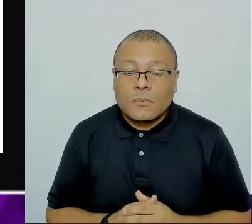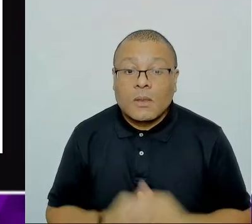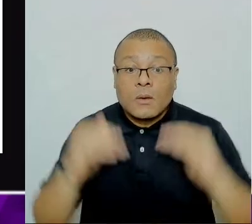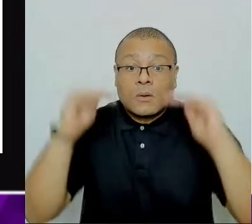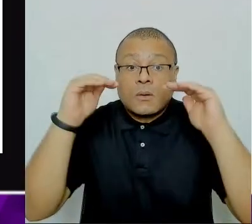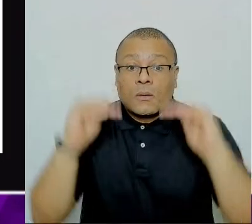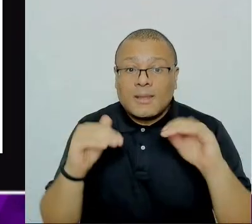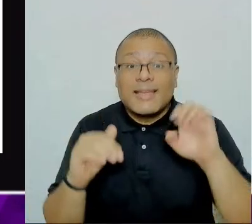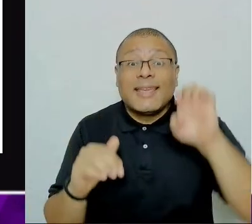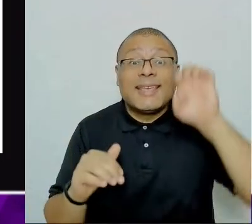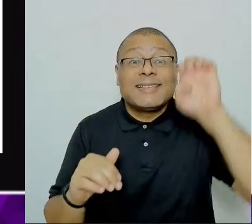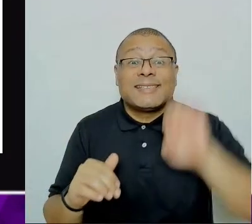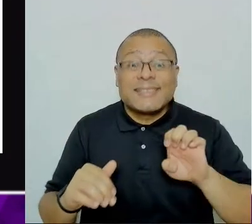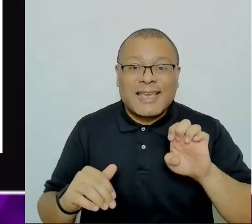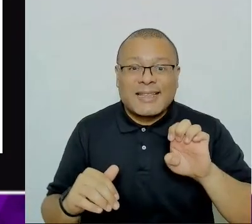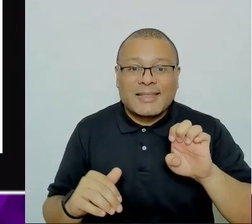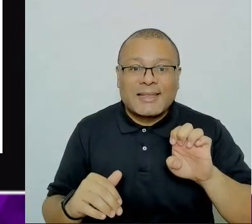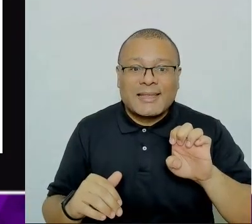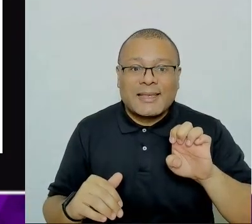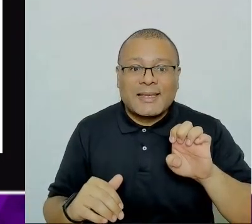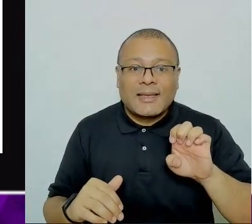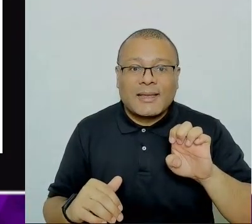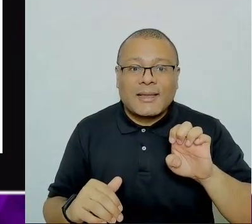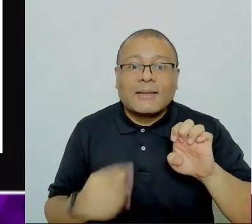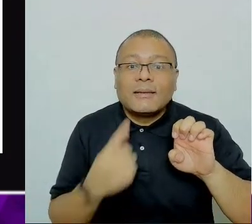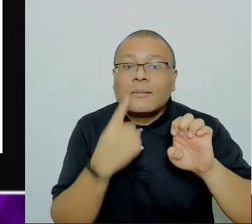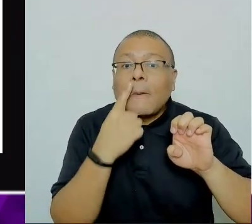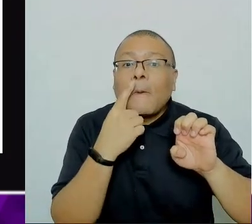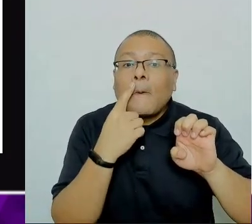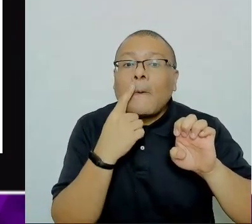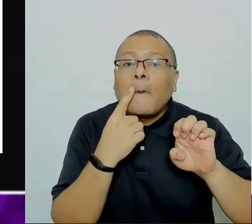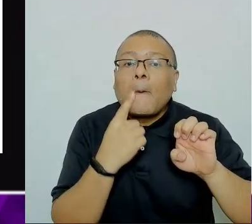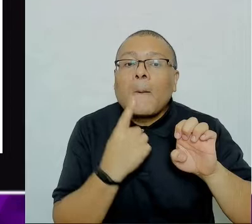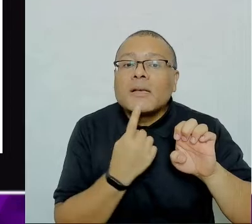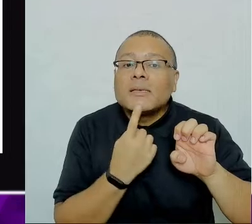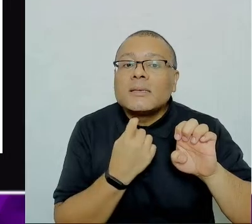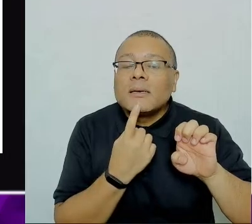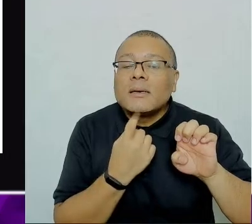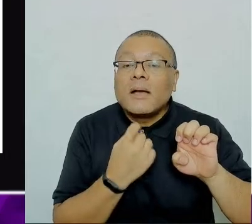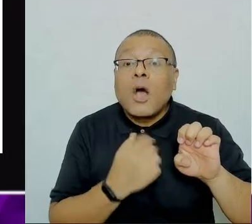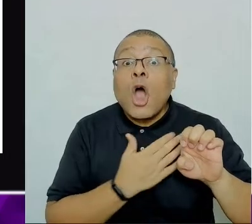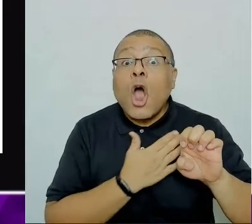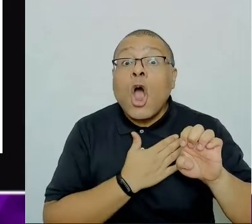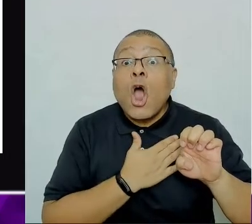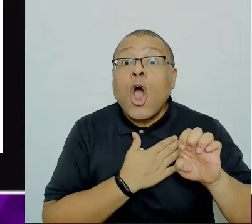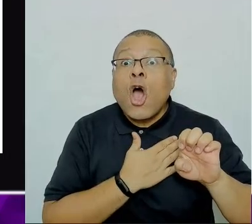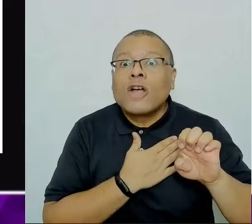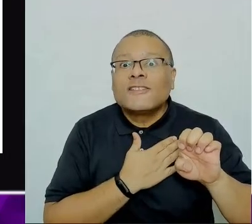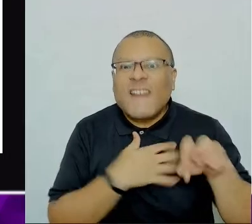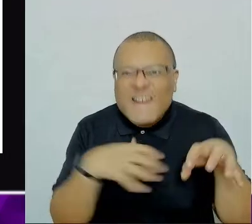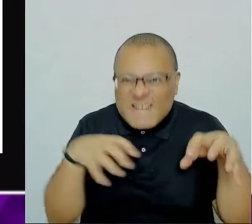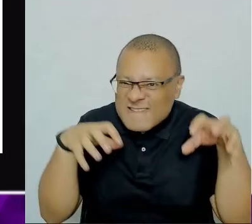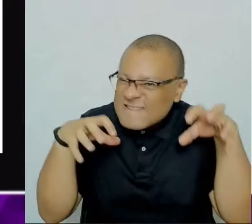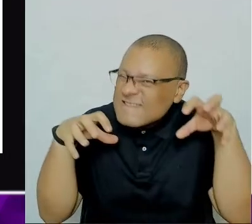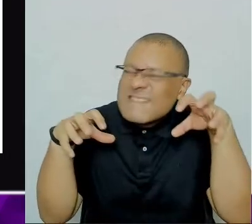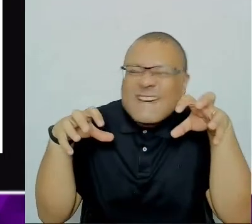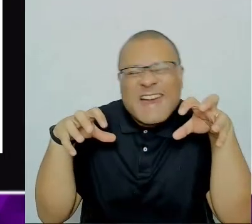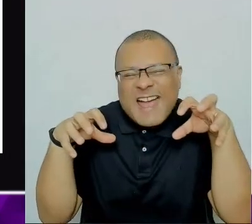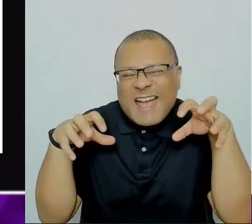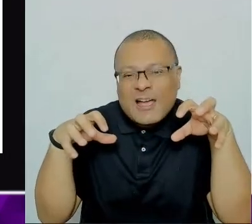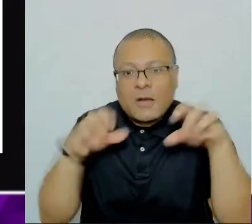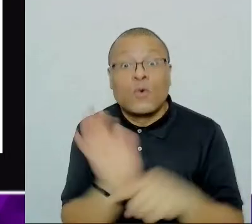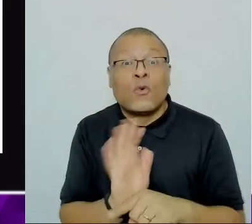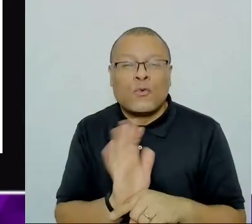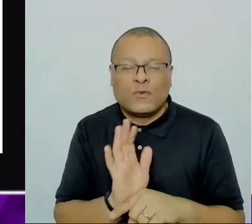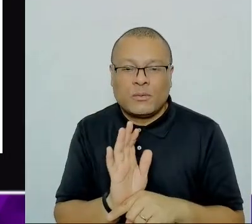esquerda. Mostra a Eleven com sangue escorrendo. É o perfil de uma pessoa que gosta de um filme de terror. Agora, se